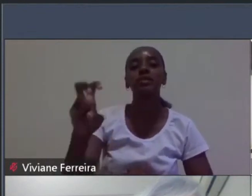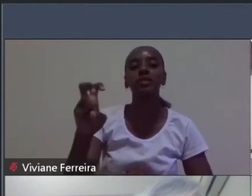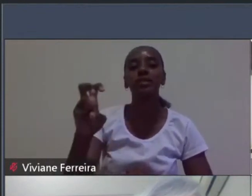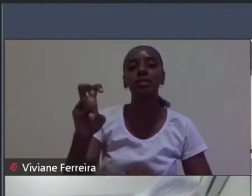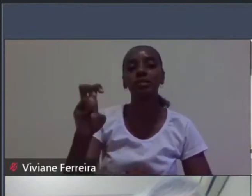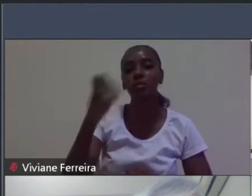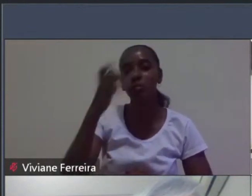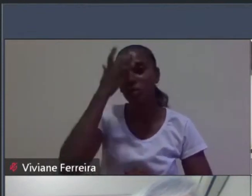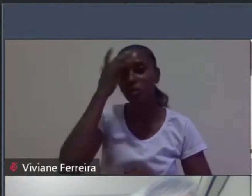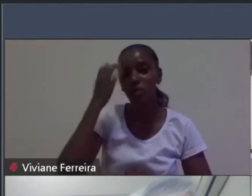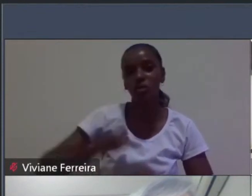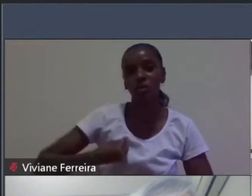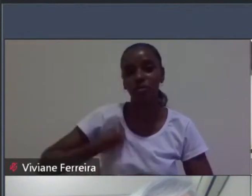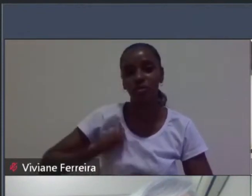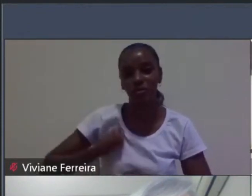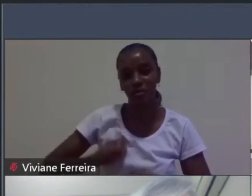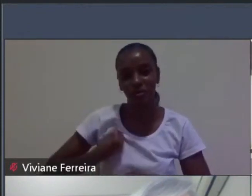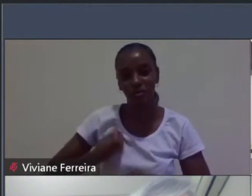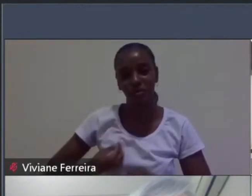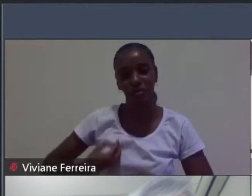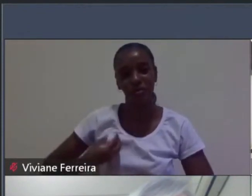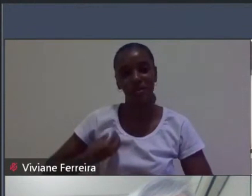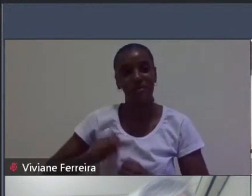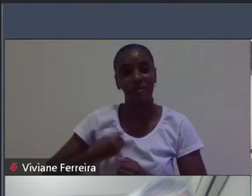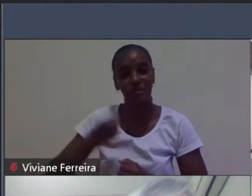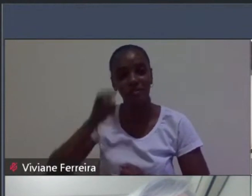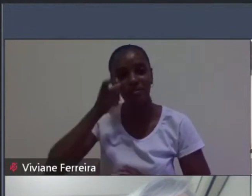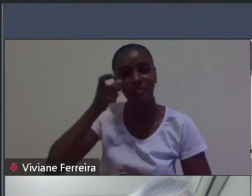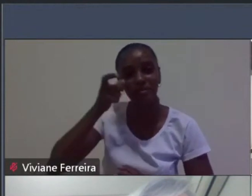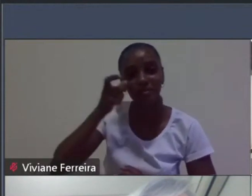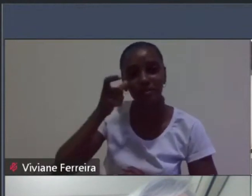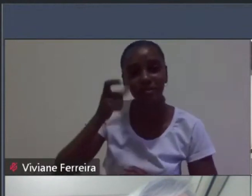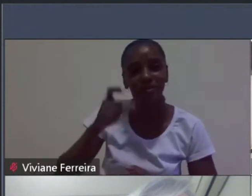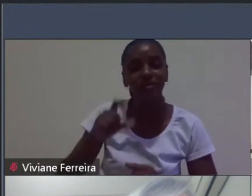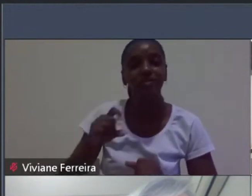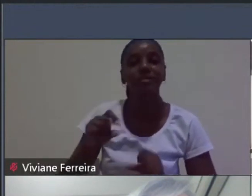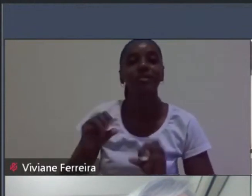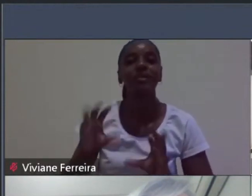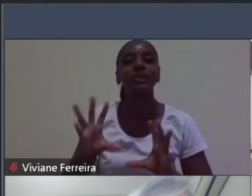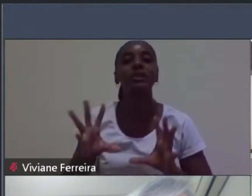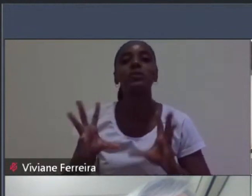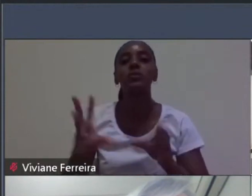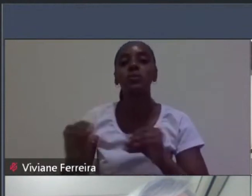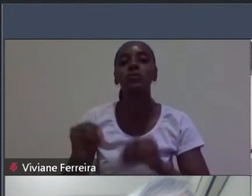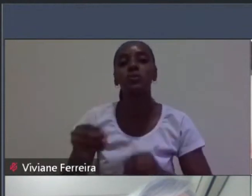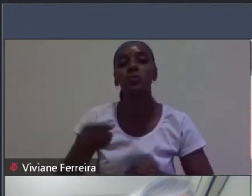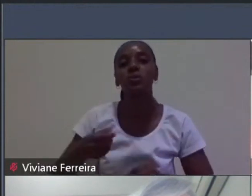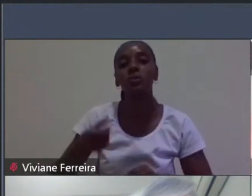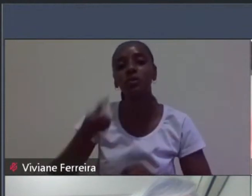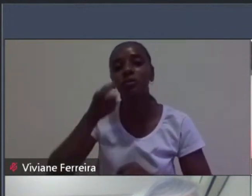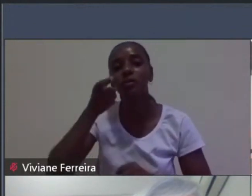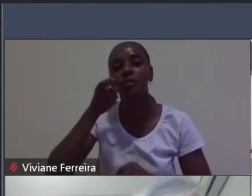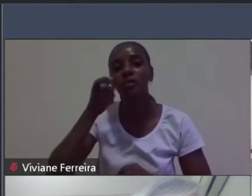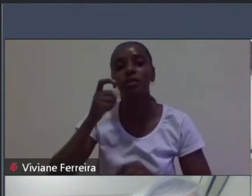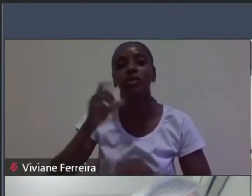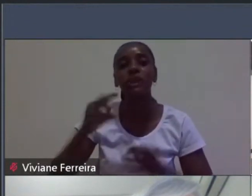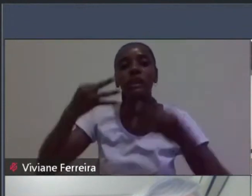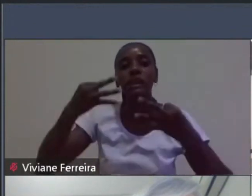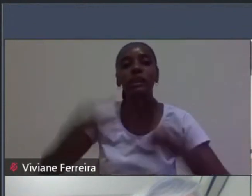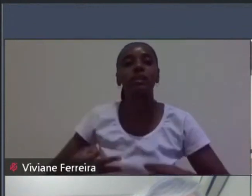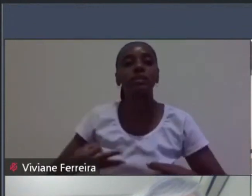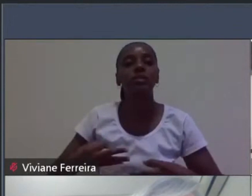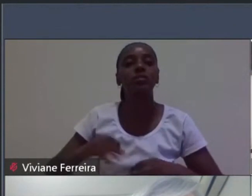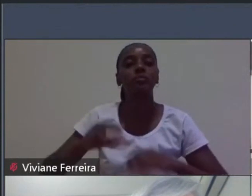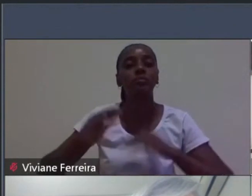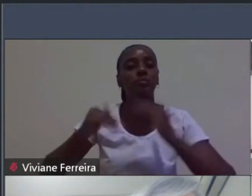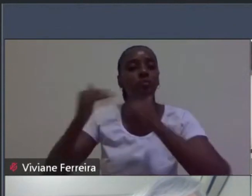vivo. Esse é um dos recordes conosco ao vivo e tenho certeza que depois, através da propagação do link,